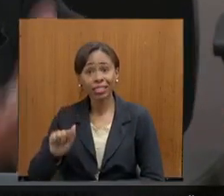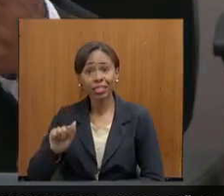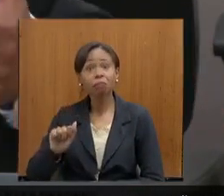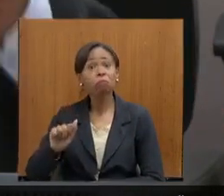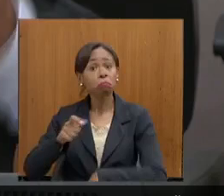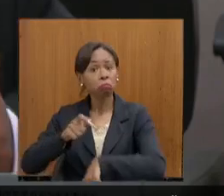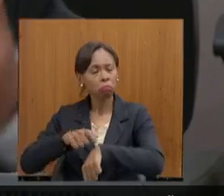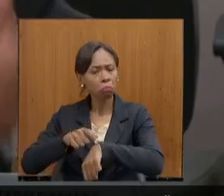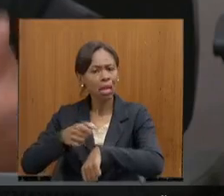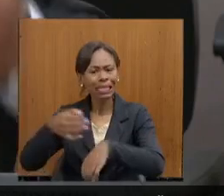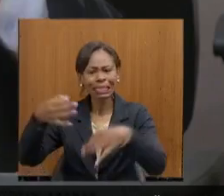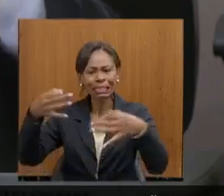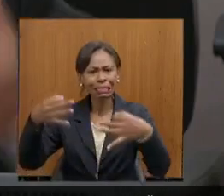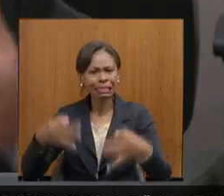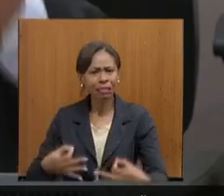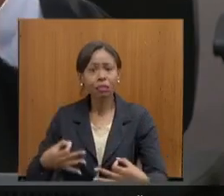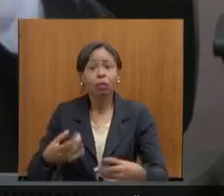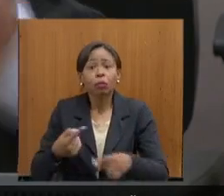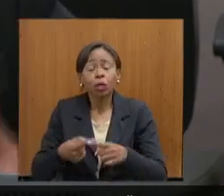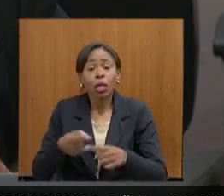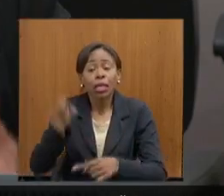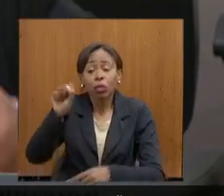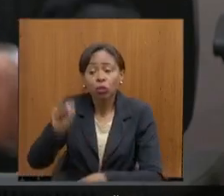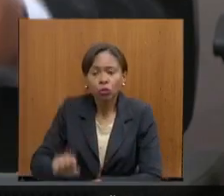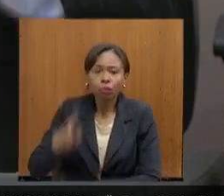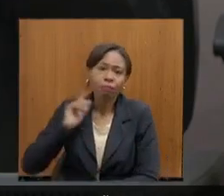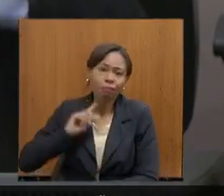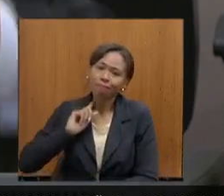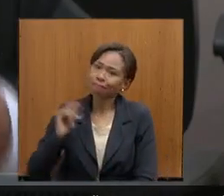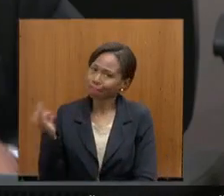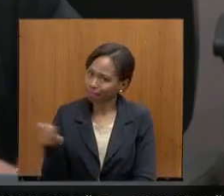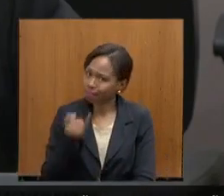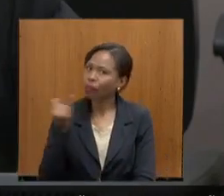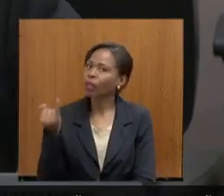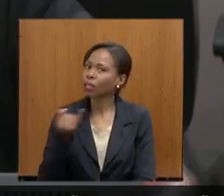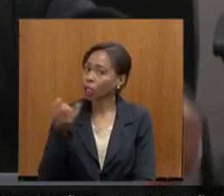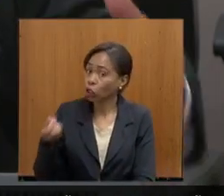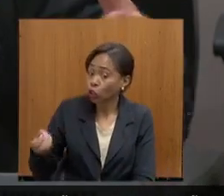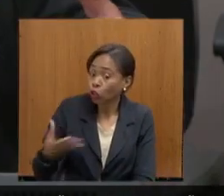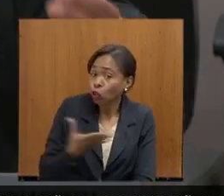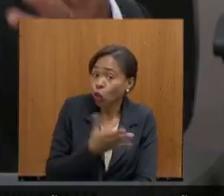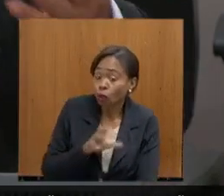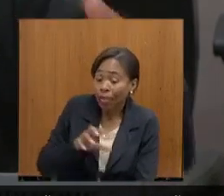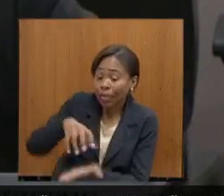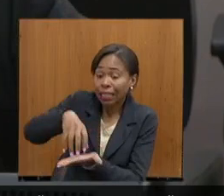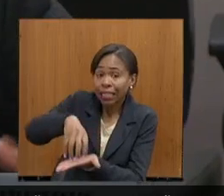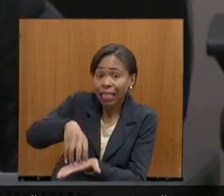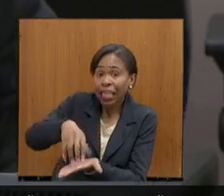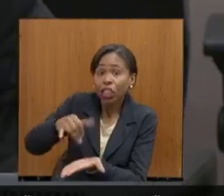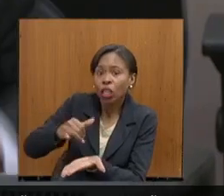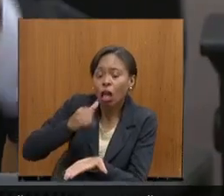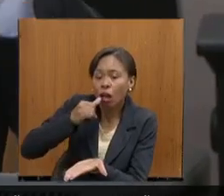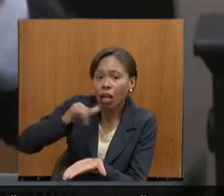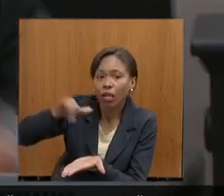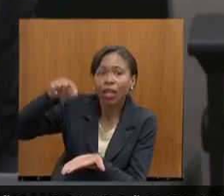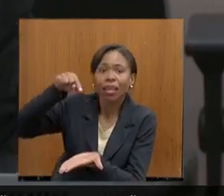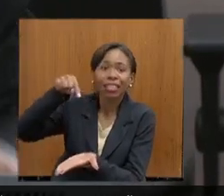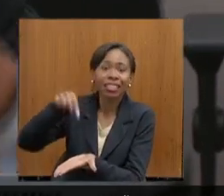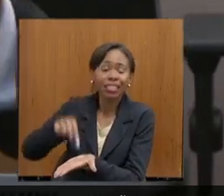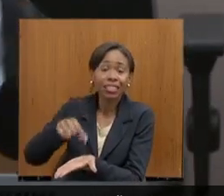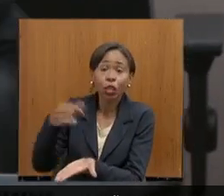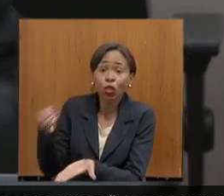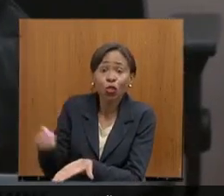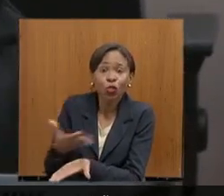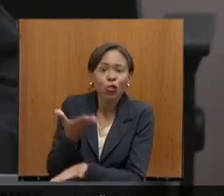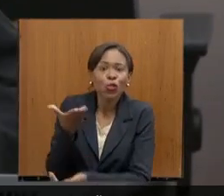é muito importante se o sul de Minas TV cozido essa nova nova sede de energia tão